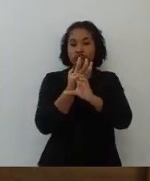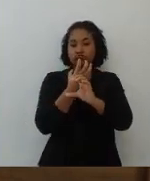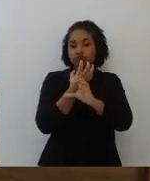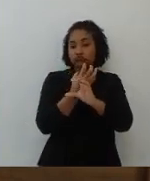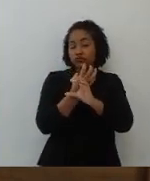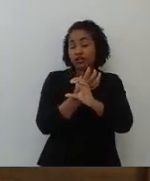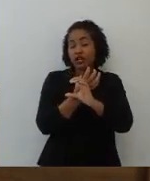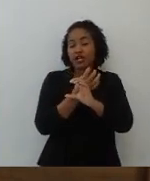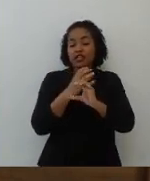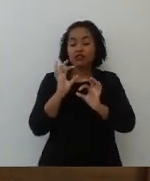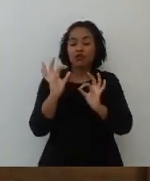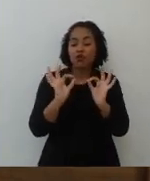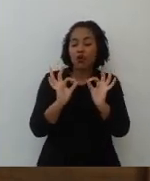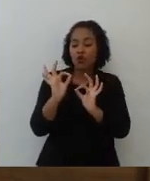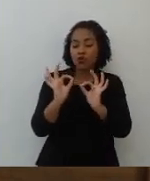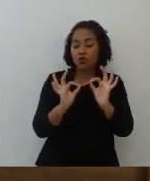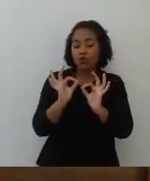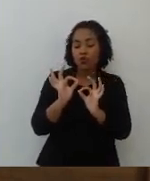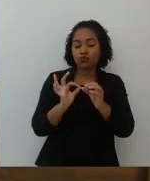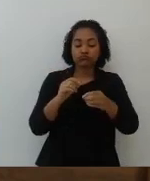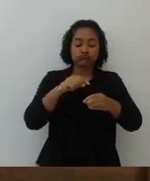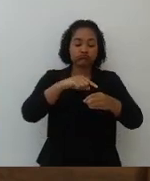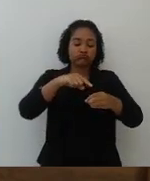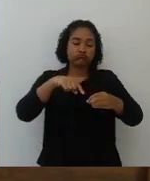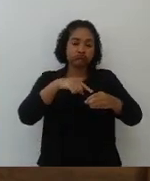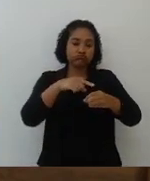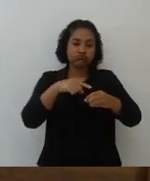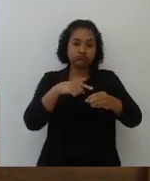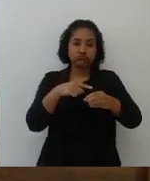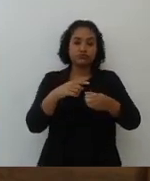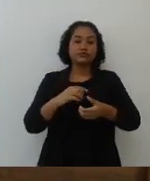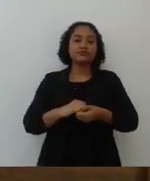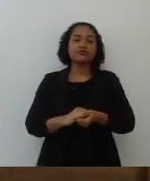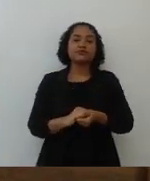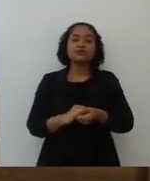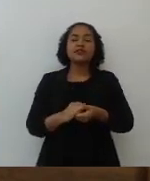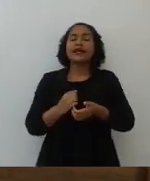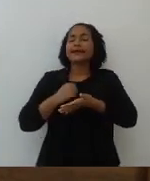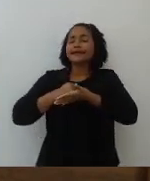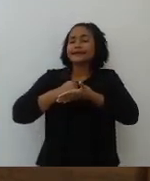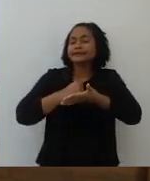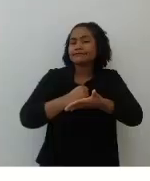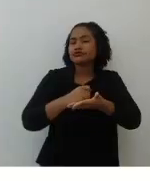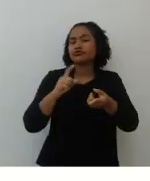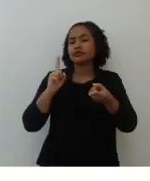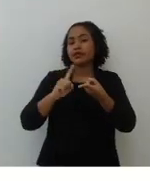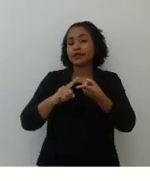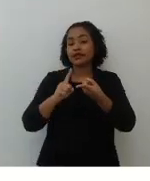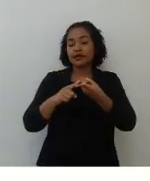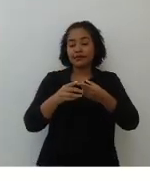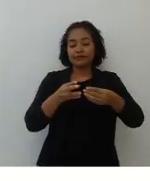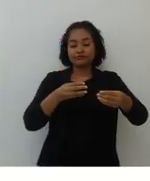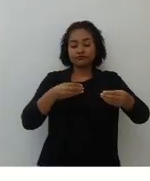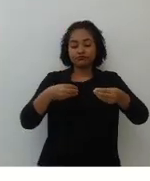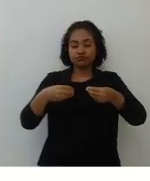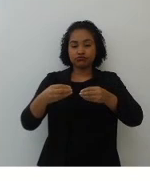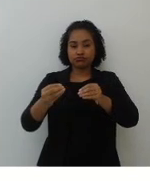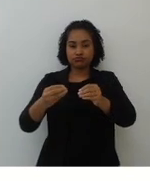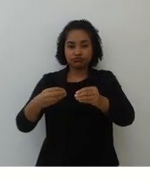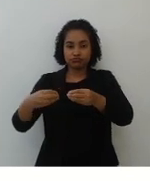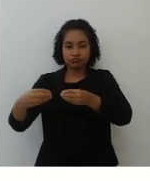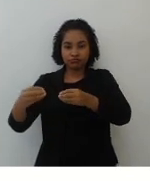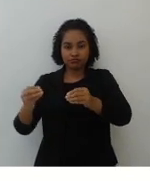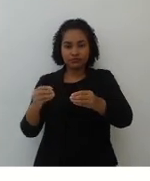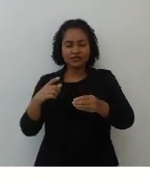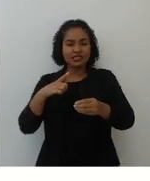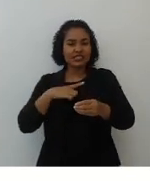célula, de formar a célula, de dar sustentação à célula e contribui também no deslocamento da célula. Existem uns tipos